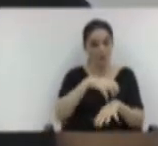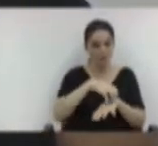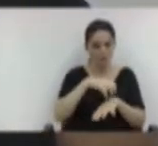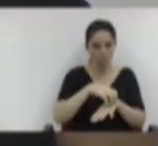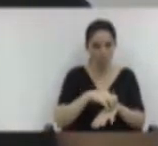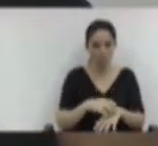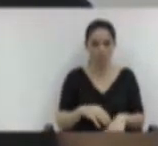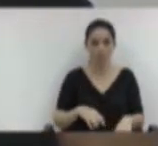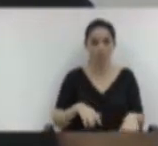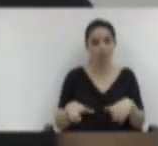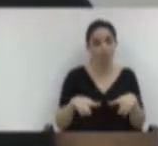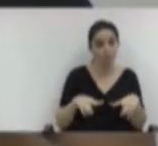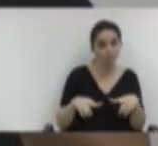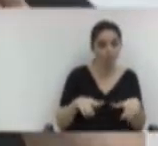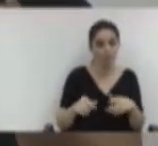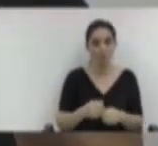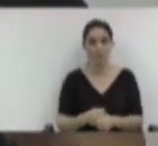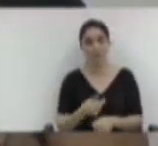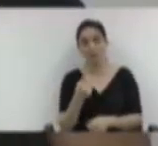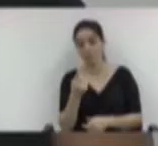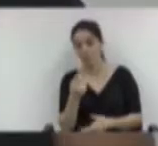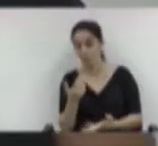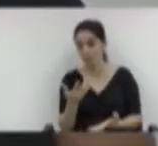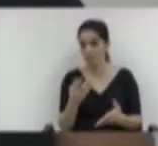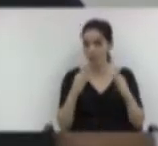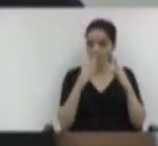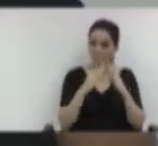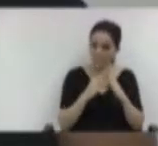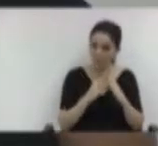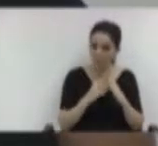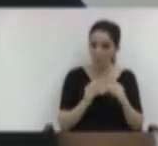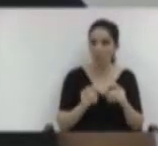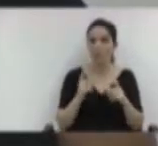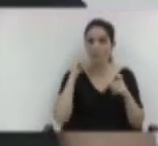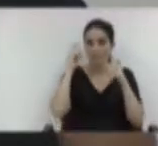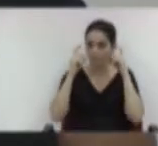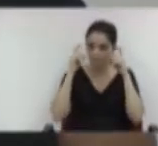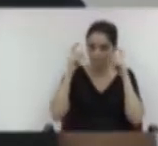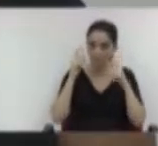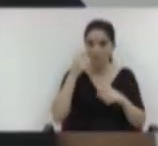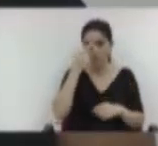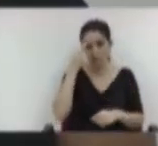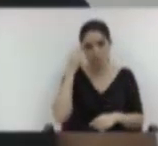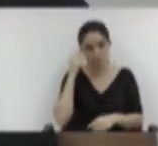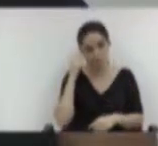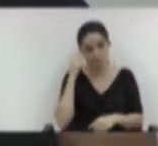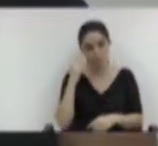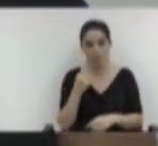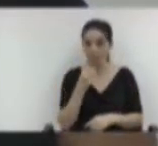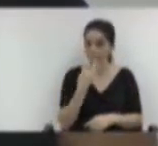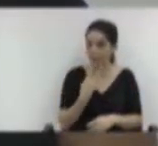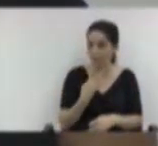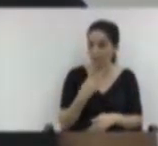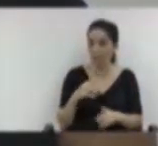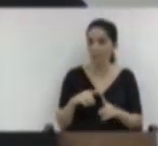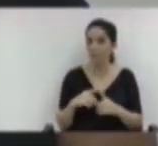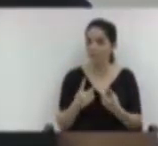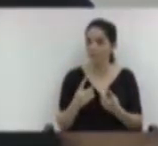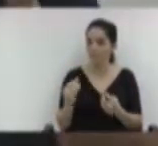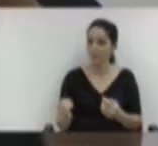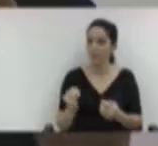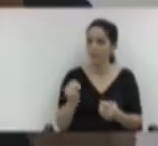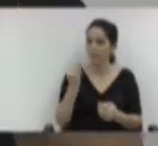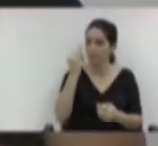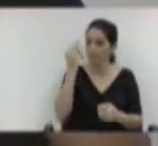sua fonte de renda. Então, a preocupação do doutor Júlio é válida, mas a obra do piscinão é mais válida